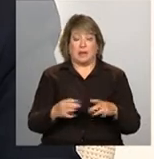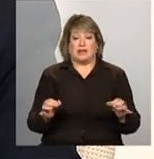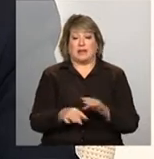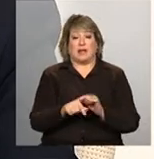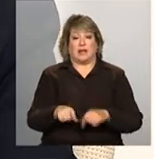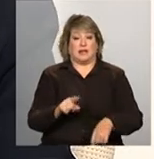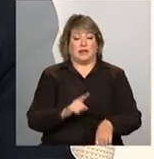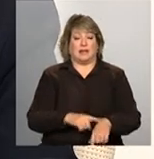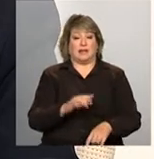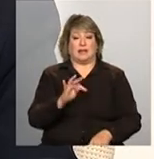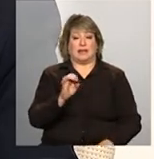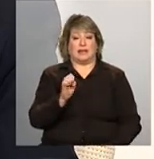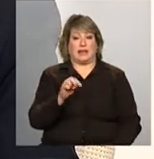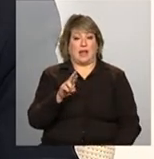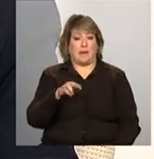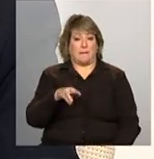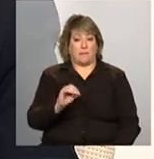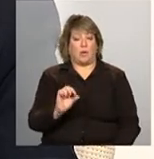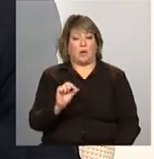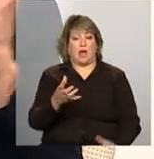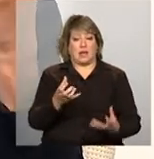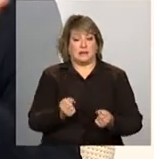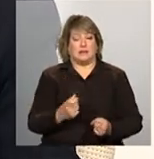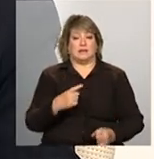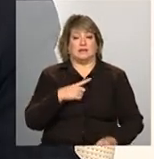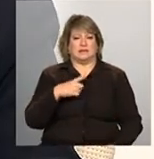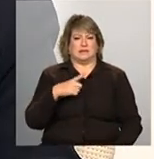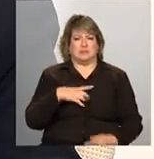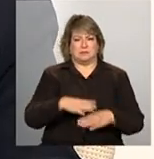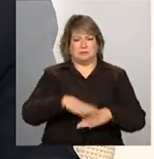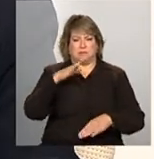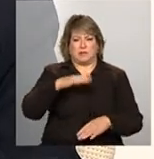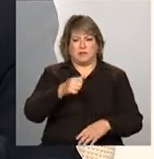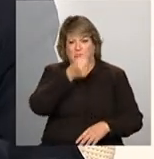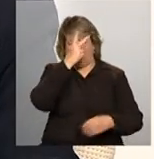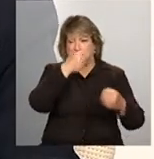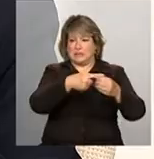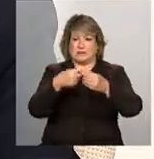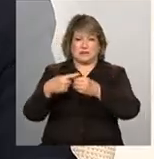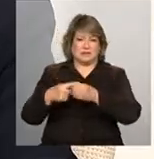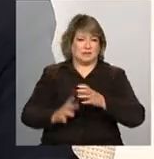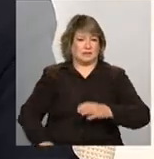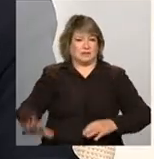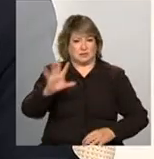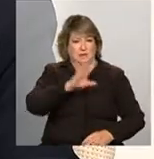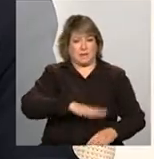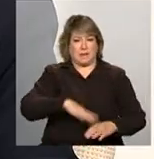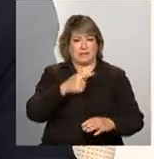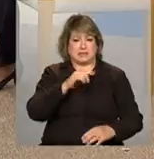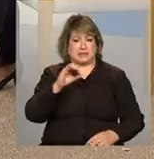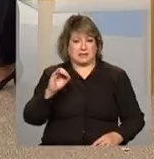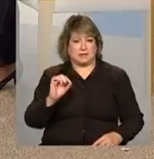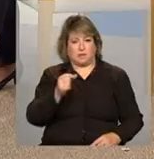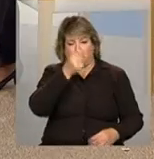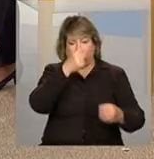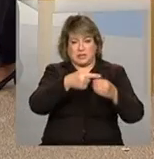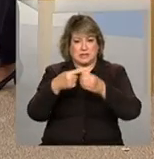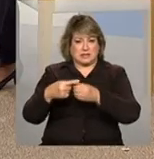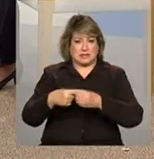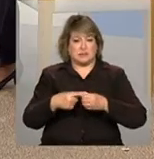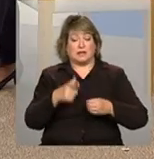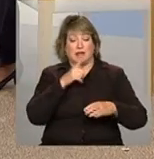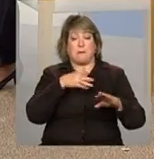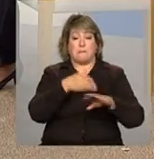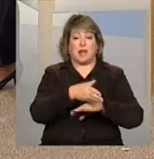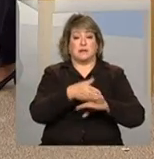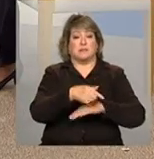aceite, né, então são 739 municípios no país todo que estão participando do Acessuas. E na medida